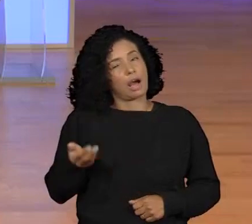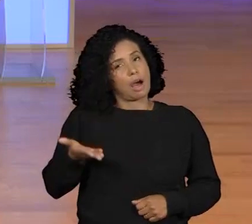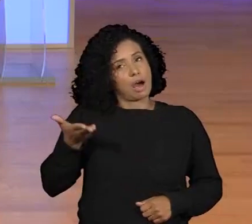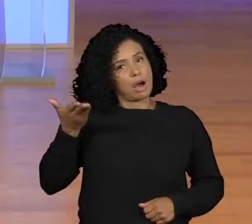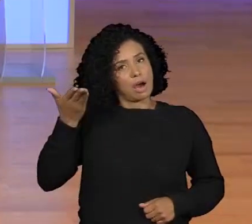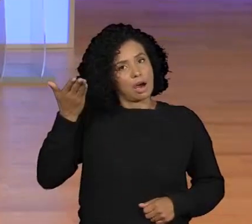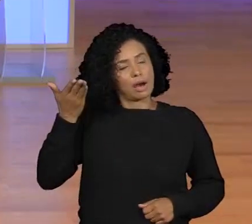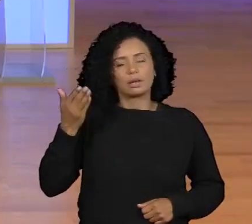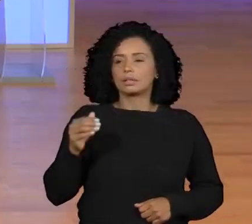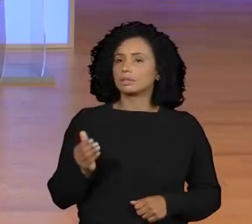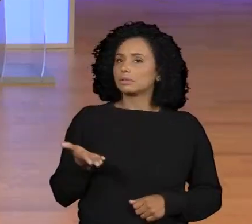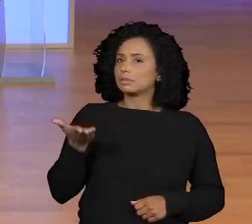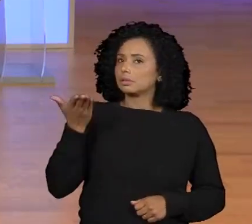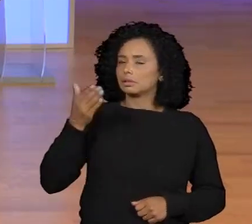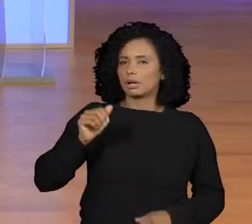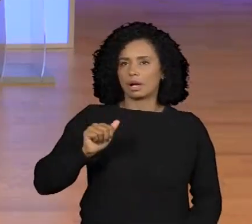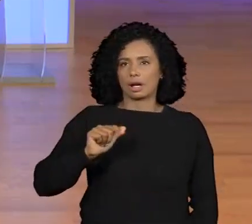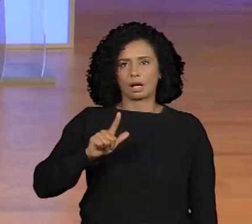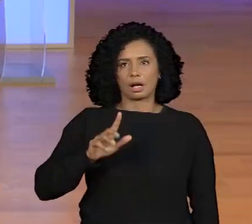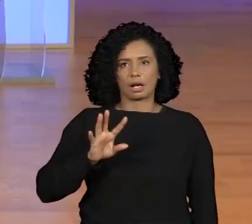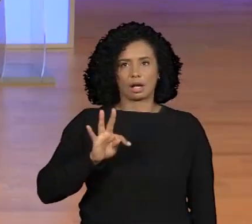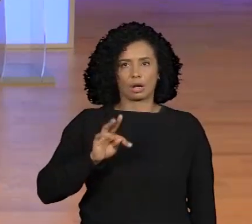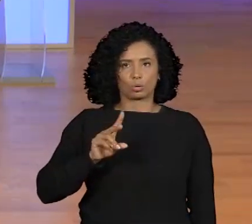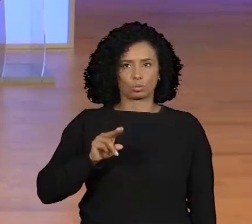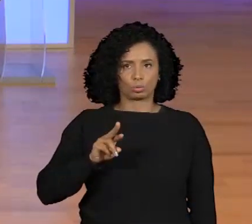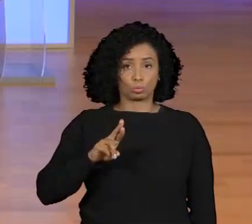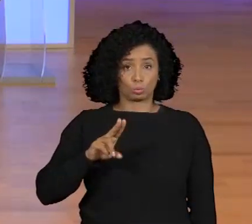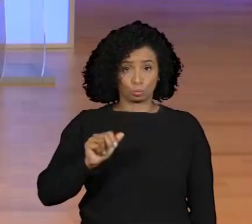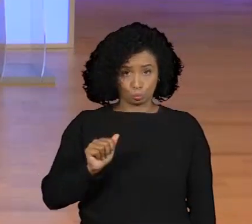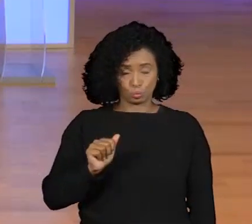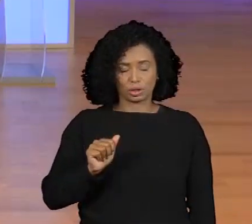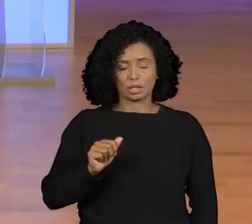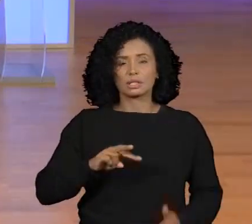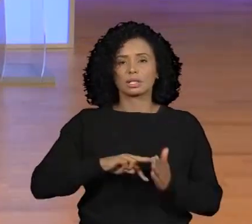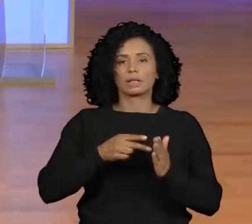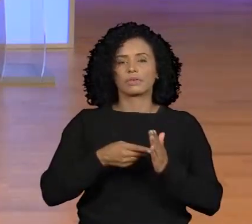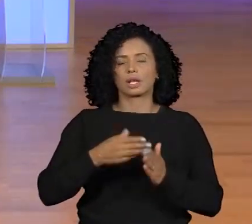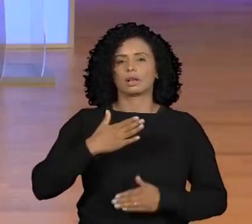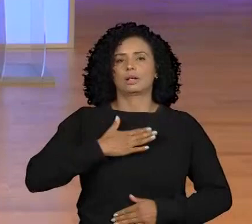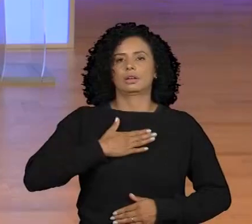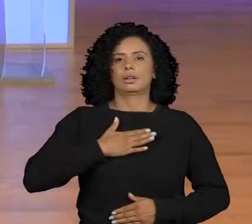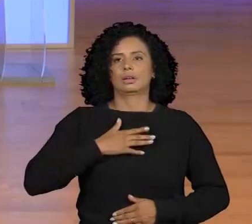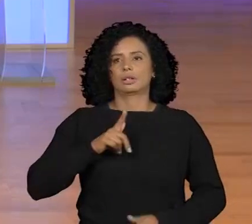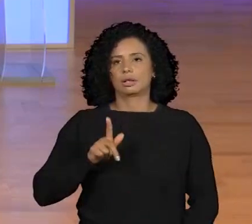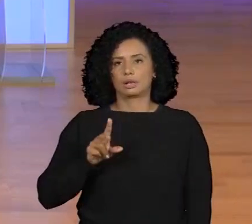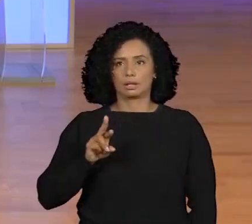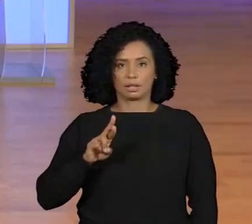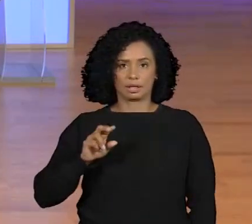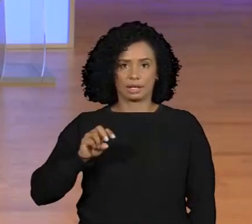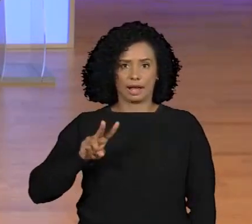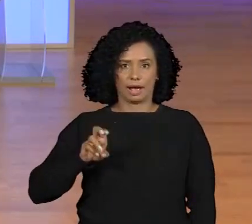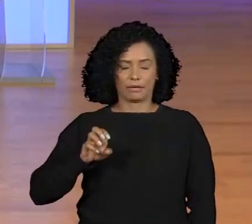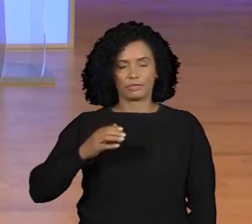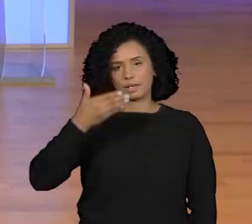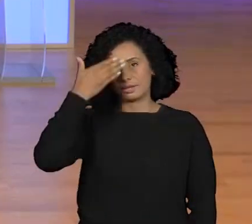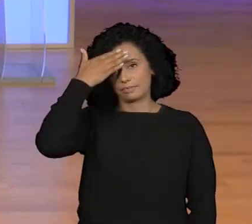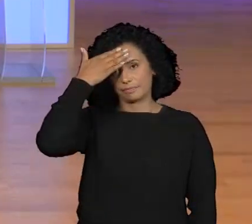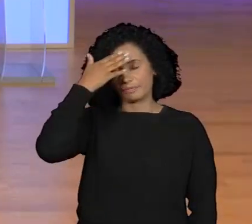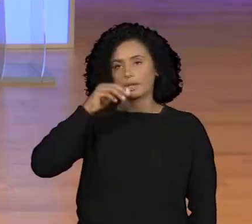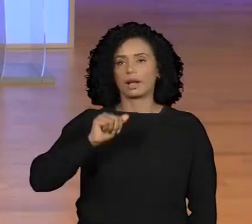altura a gente trabalha com o agudo eo grave então para demonstrar que geralmente